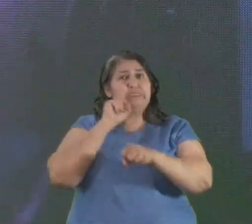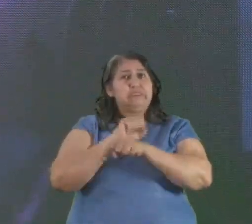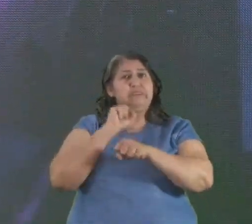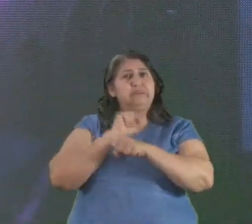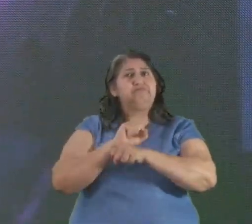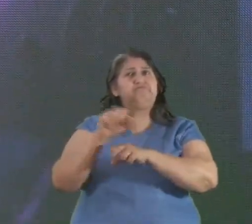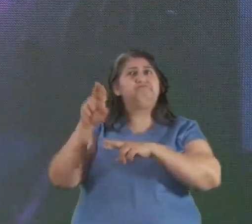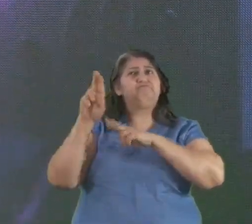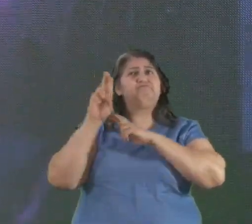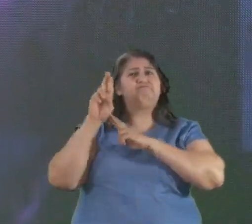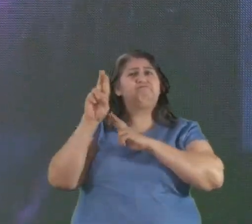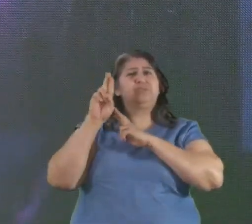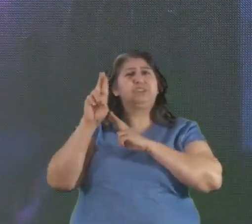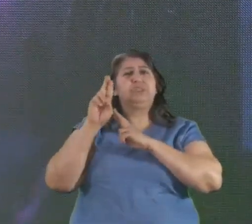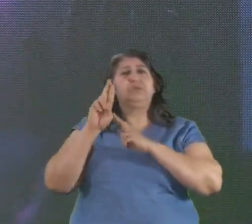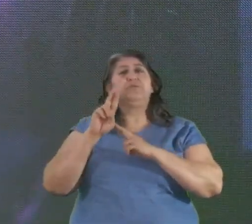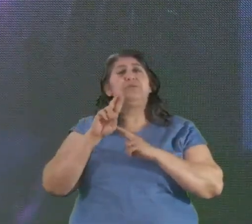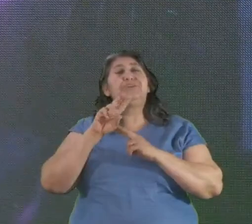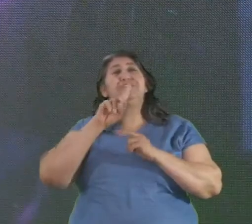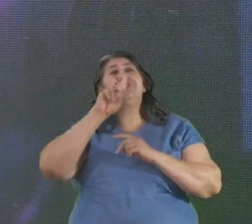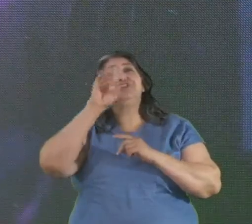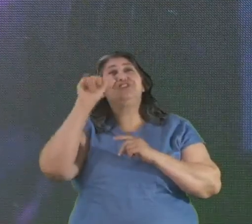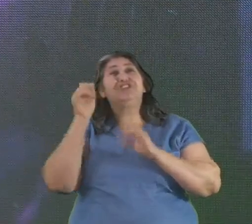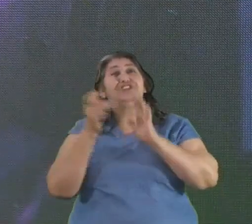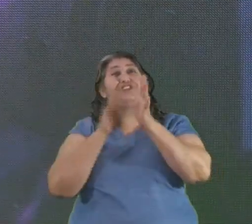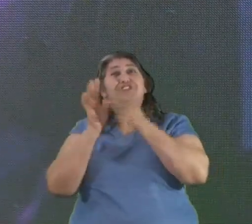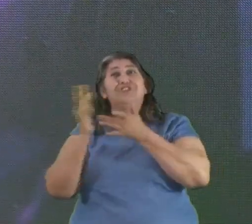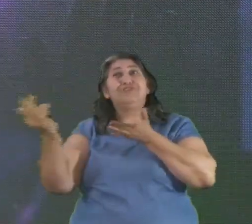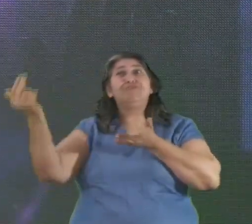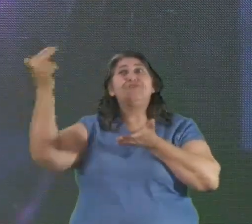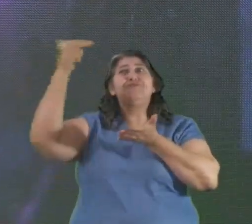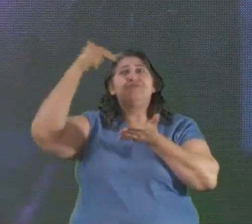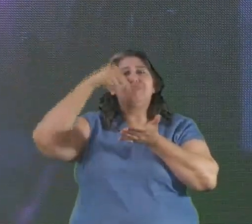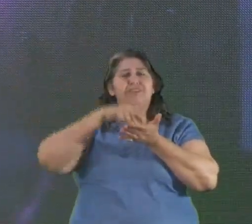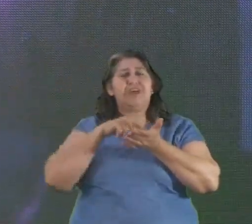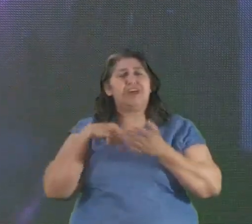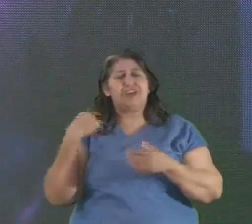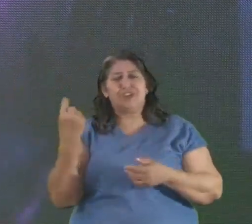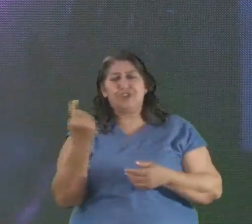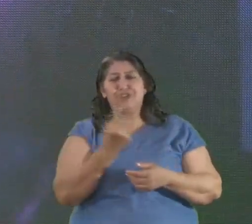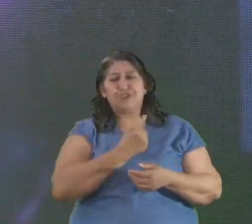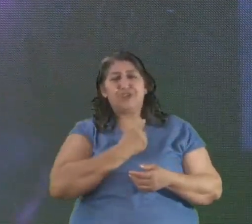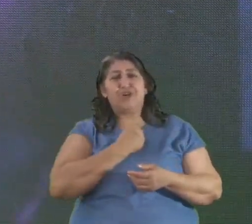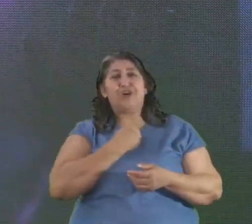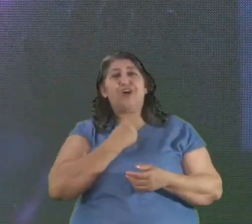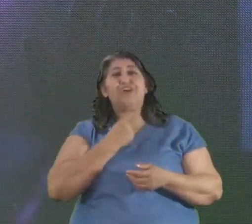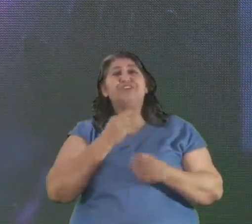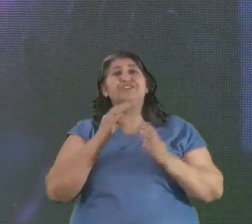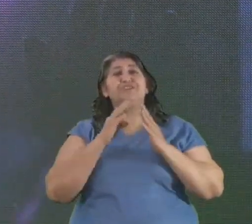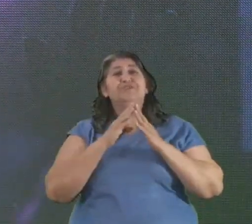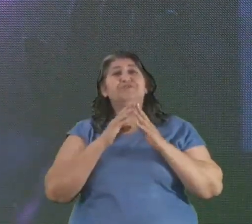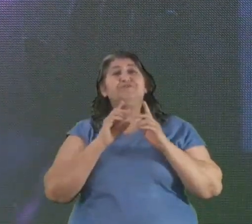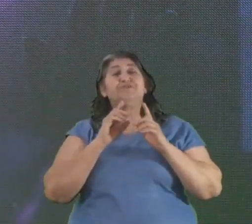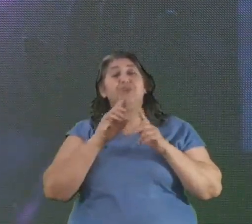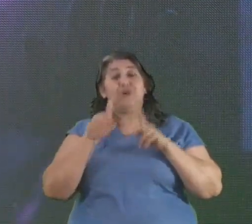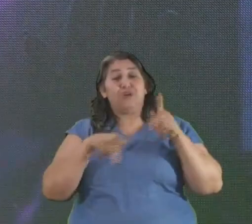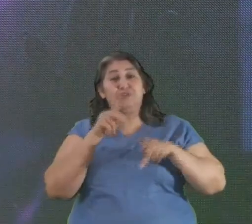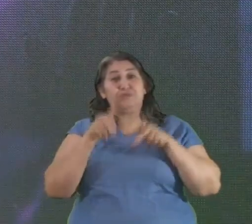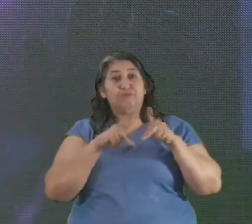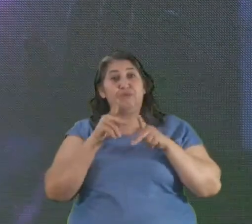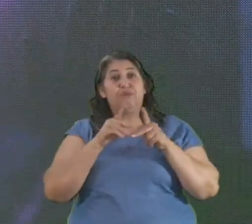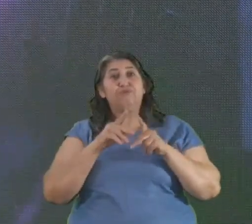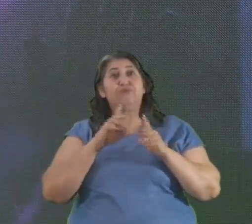esperamos por este lindo dia, que o povo de Deus em nossa igreja esteja